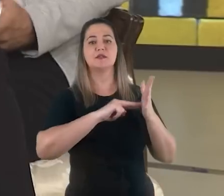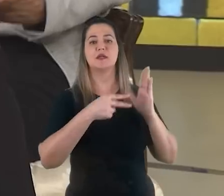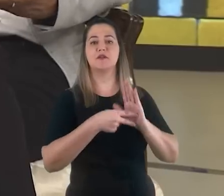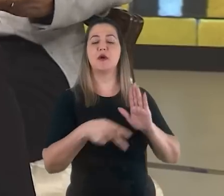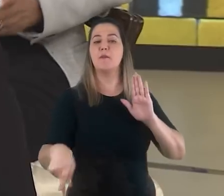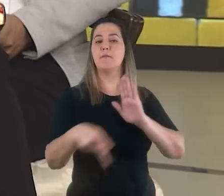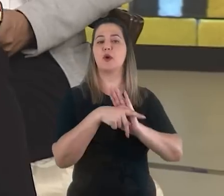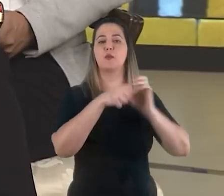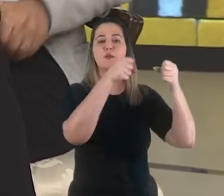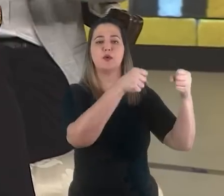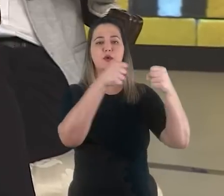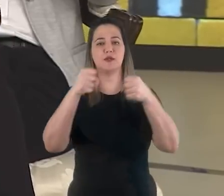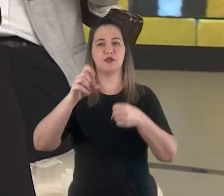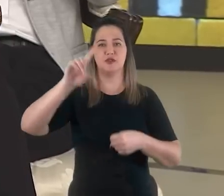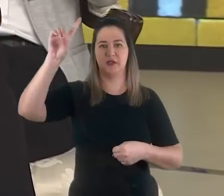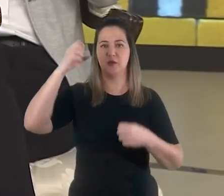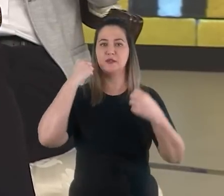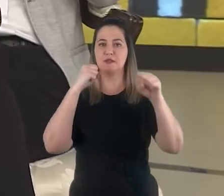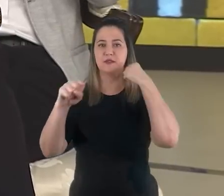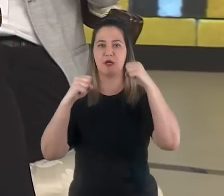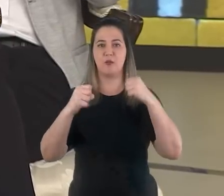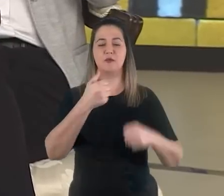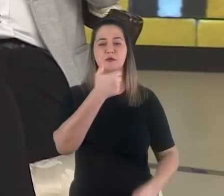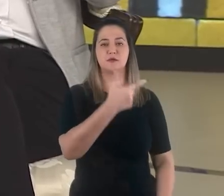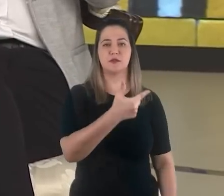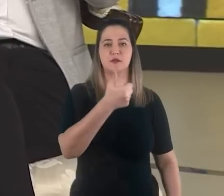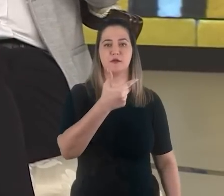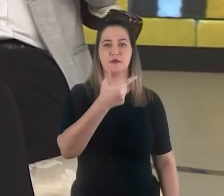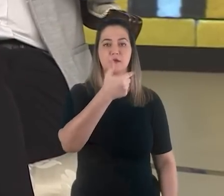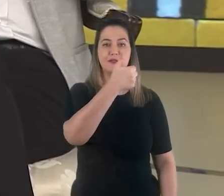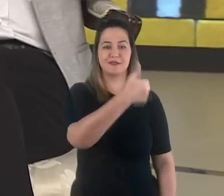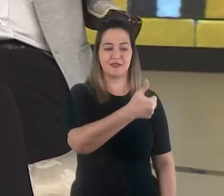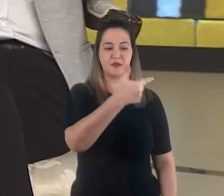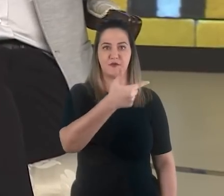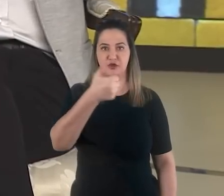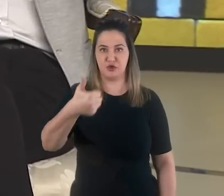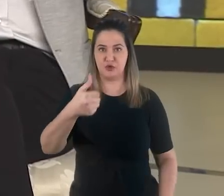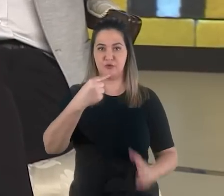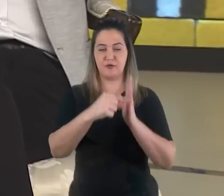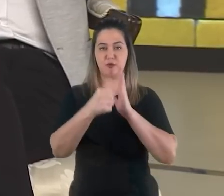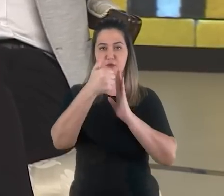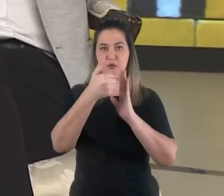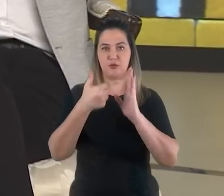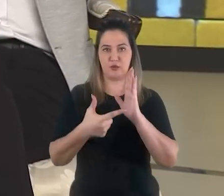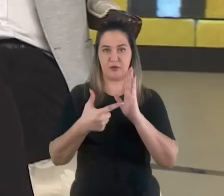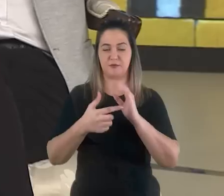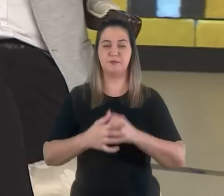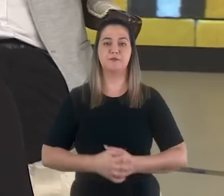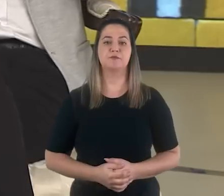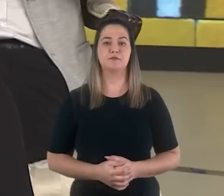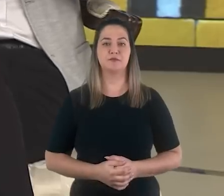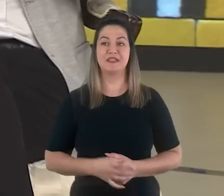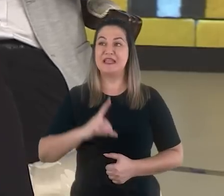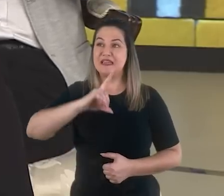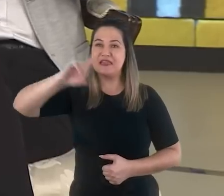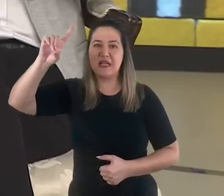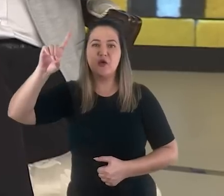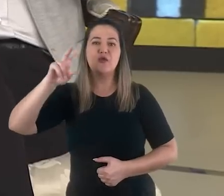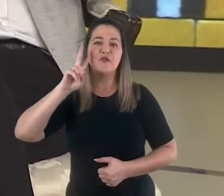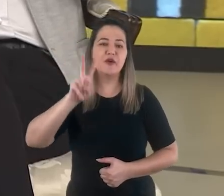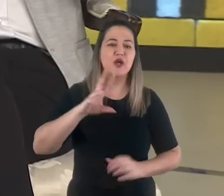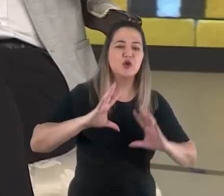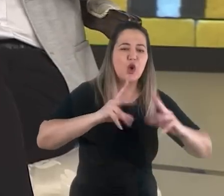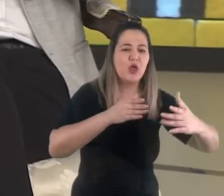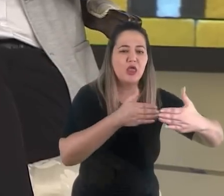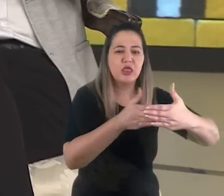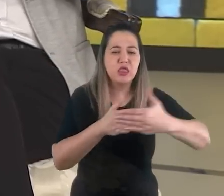Deus, Salmo 121, versos 1 e 2. A Bíblia também fala que Deus removerá todos os obstáculos através